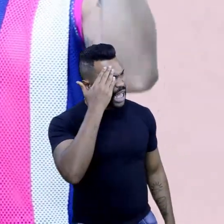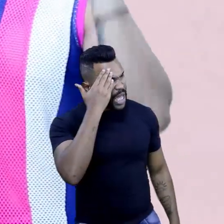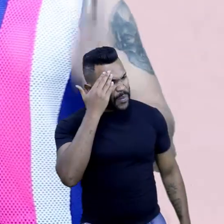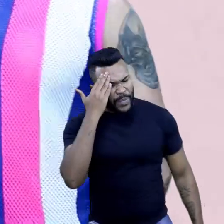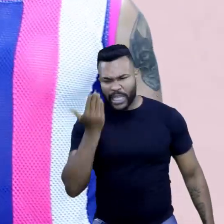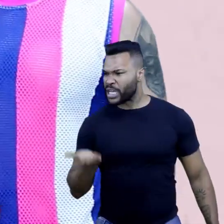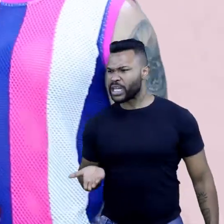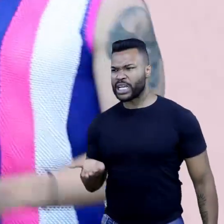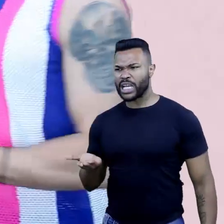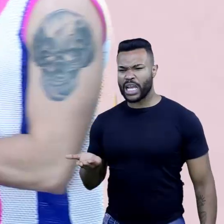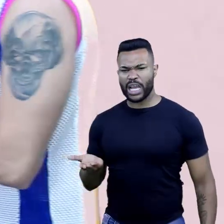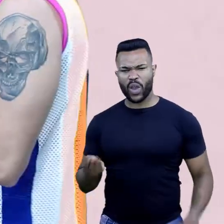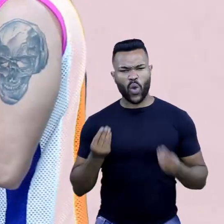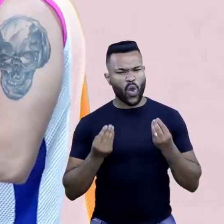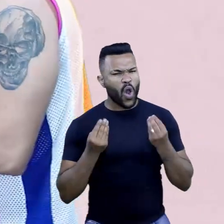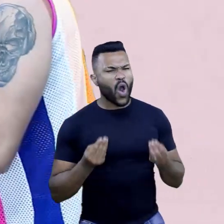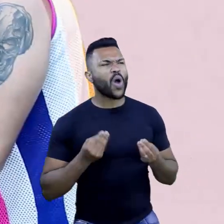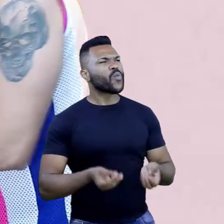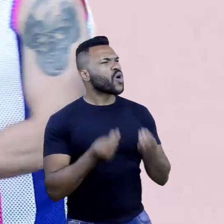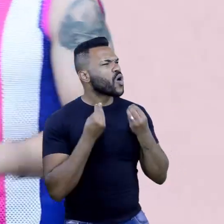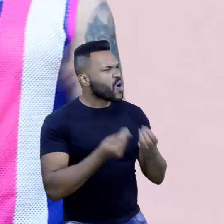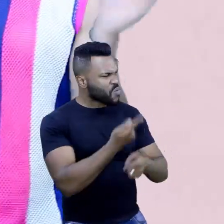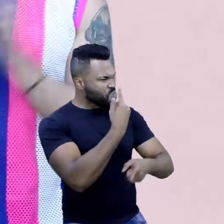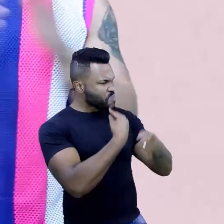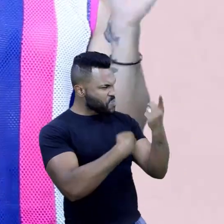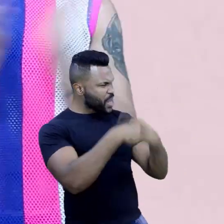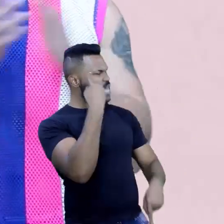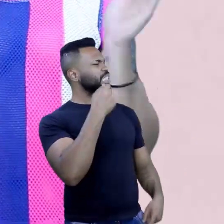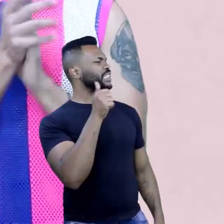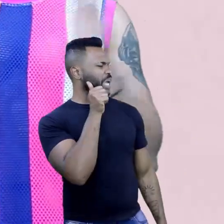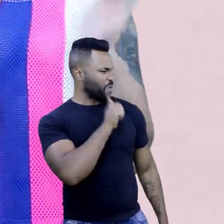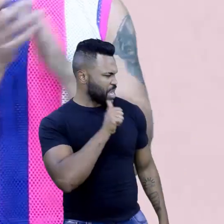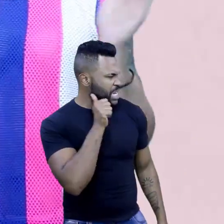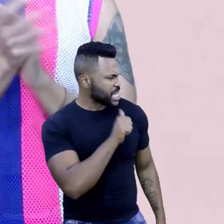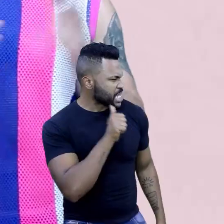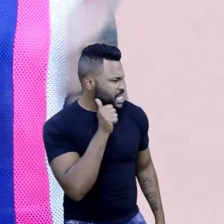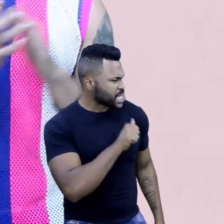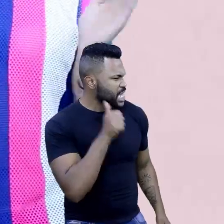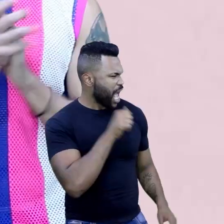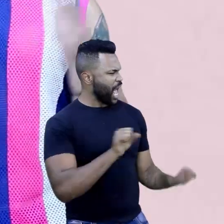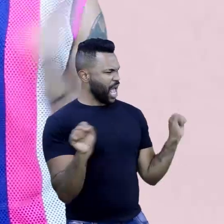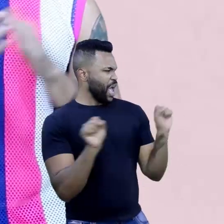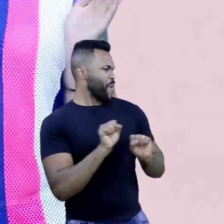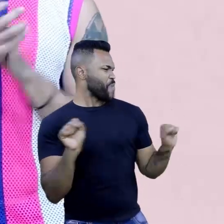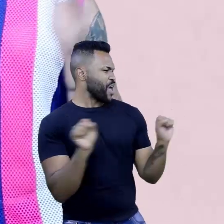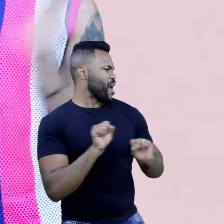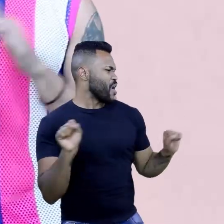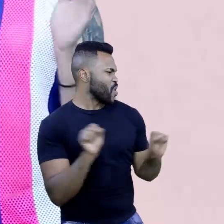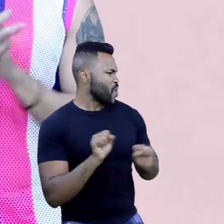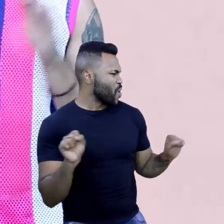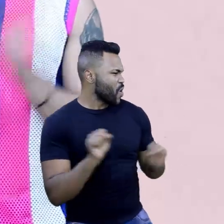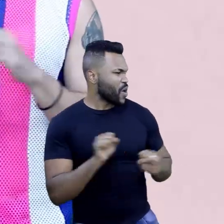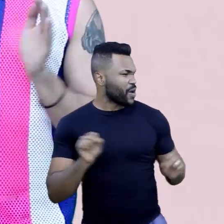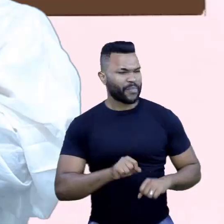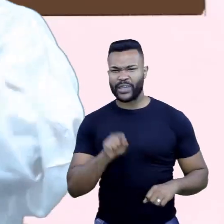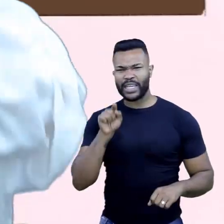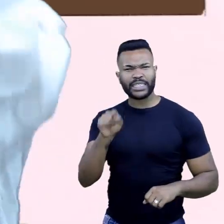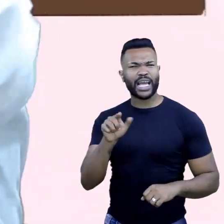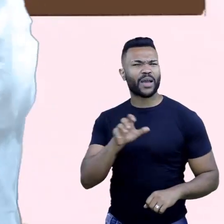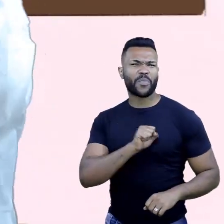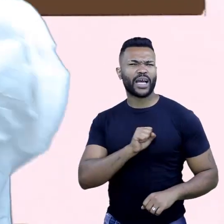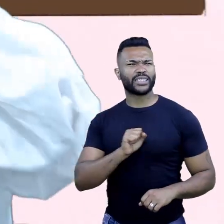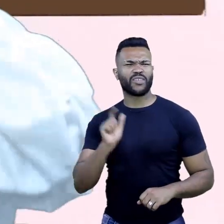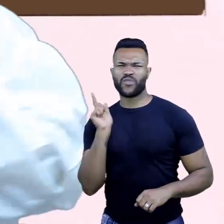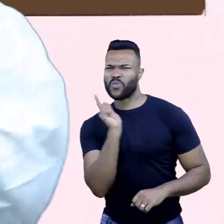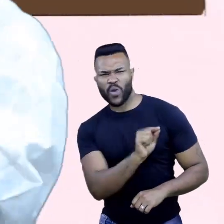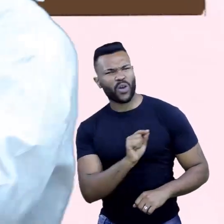Eu sabia! Segura aqui um minutinho, querida. Empolgada. Superação, querida. Abalou.